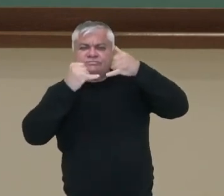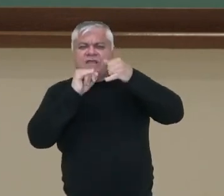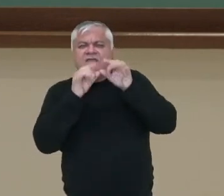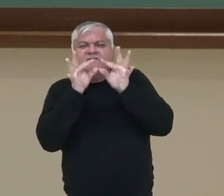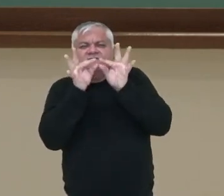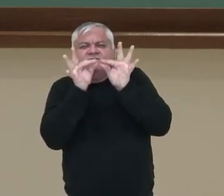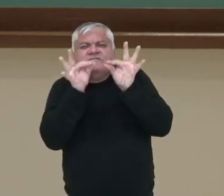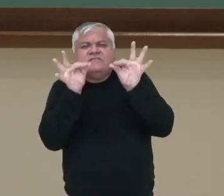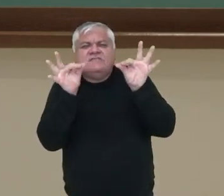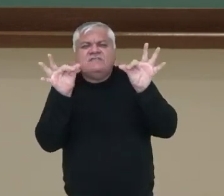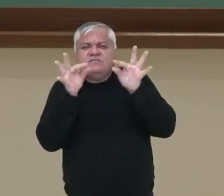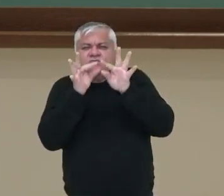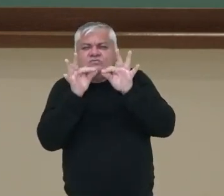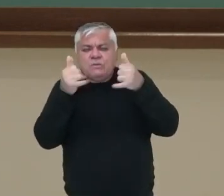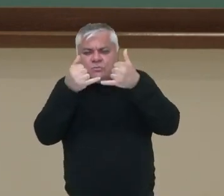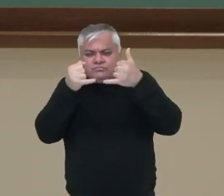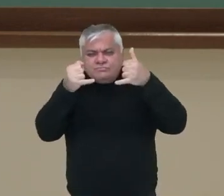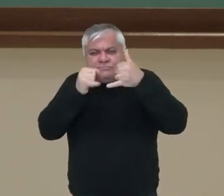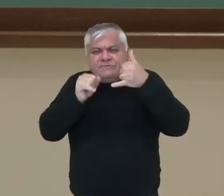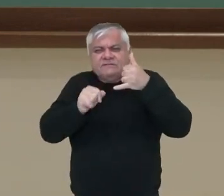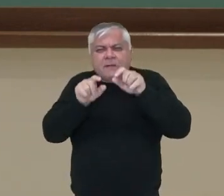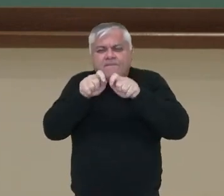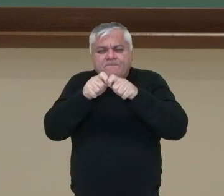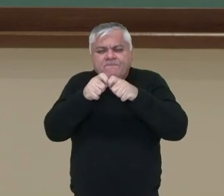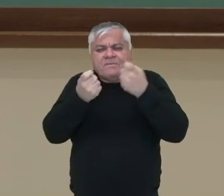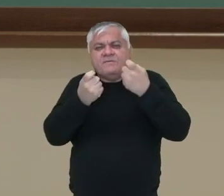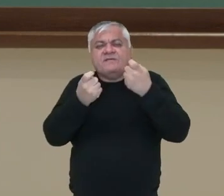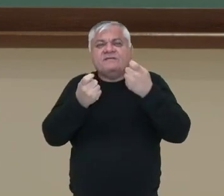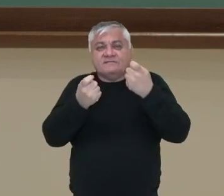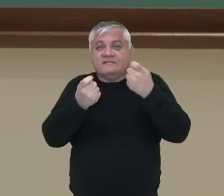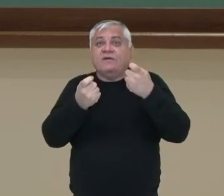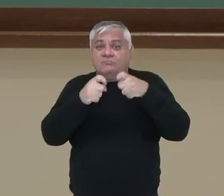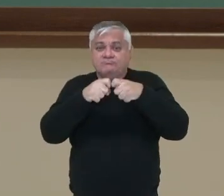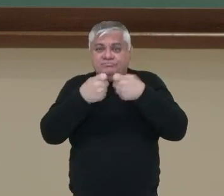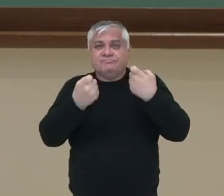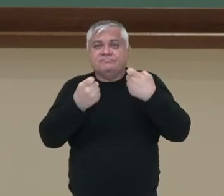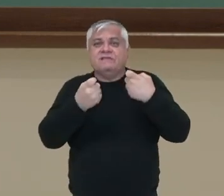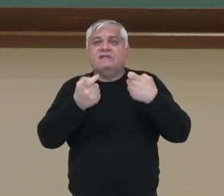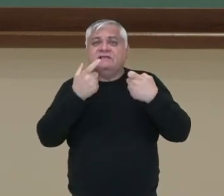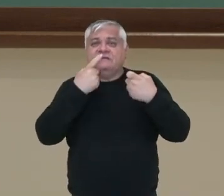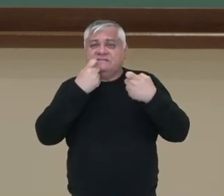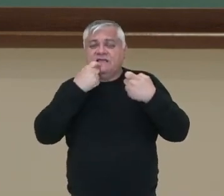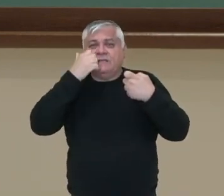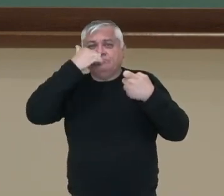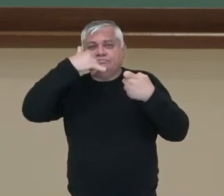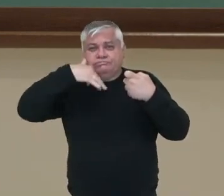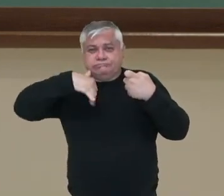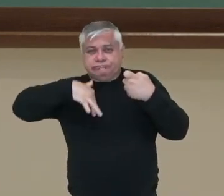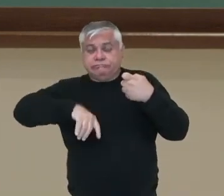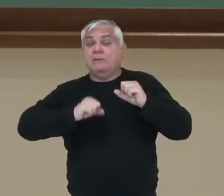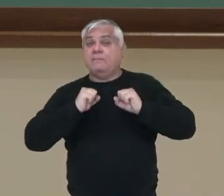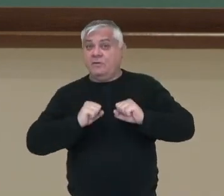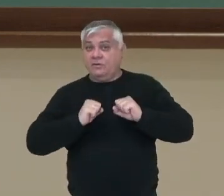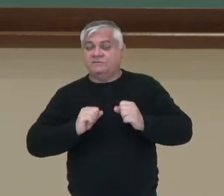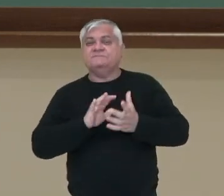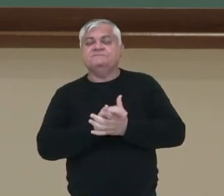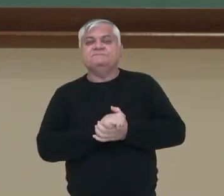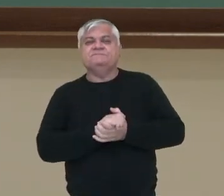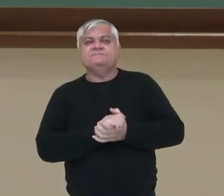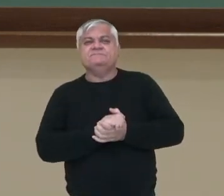vasos sanguíneos muito fininhos, então se aumenta a temperatura, eles podem vazar, né? Podem extravasar o sangue ali,